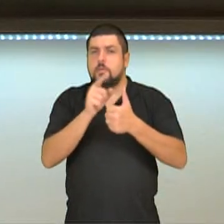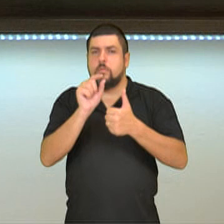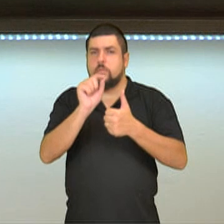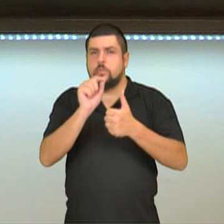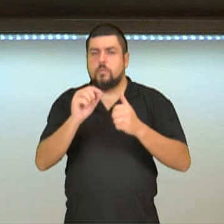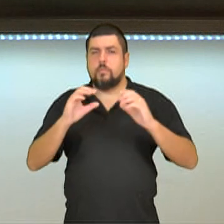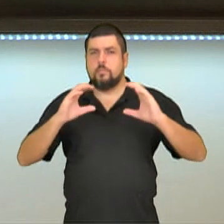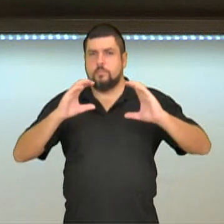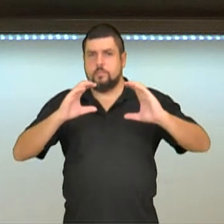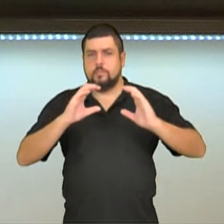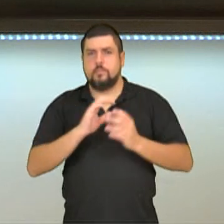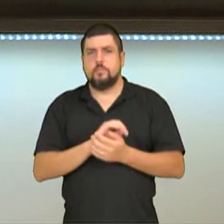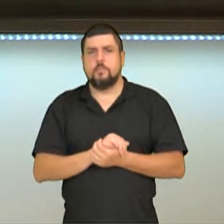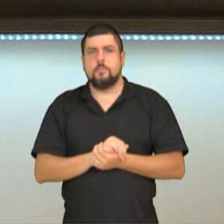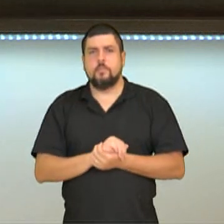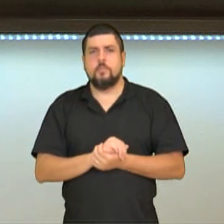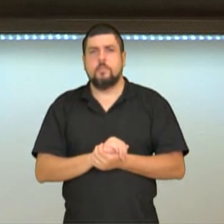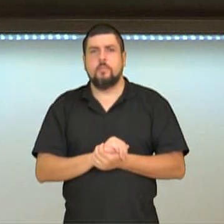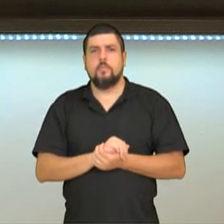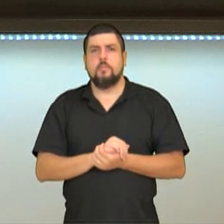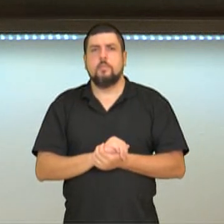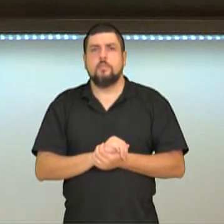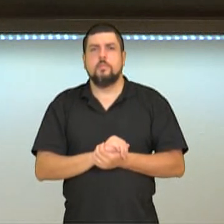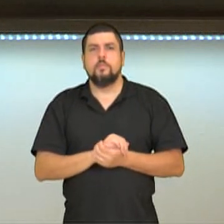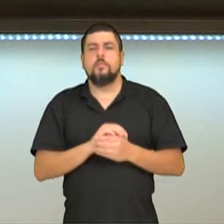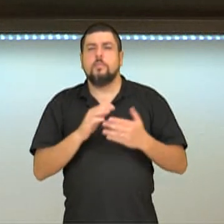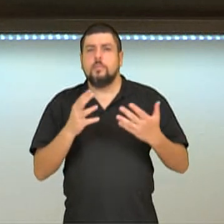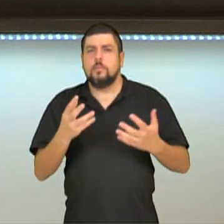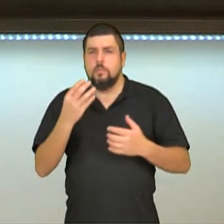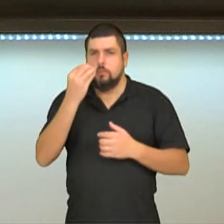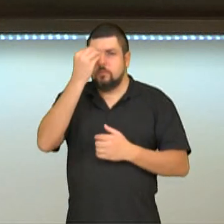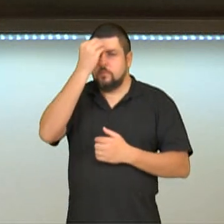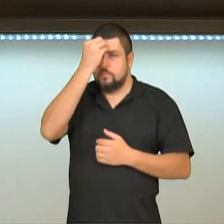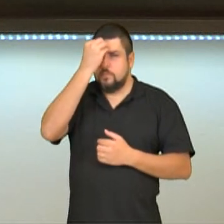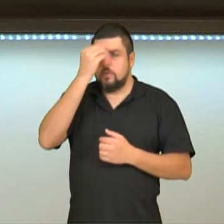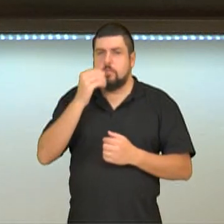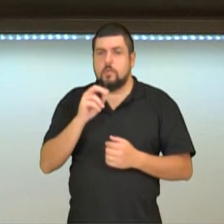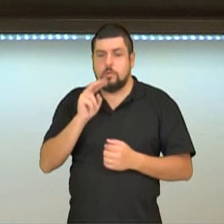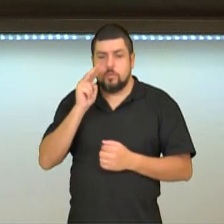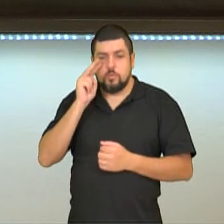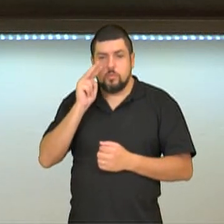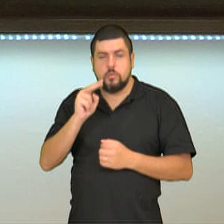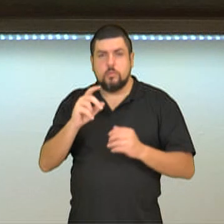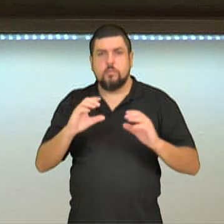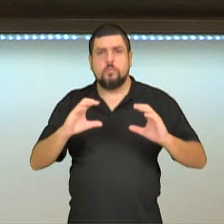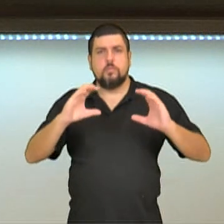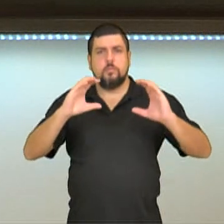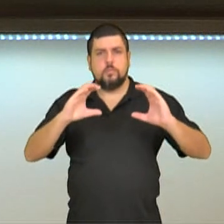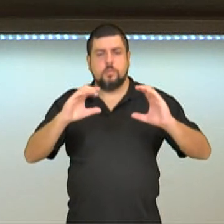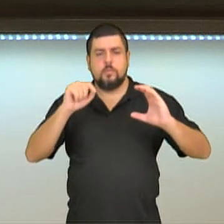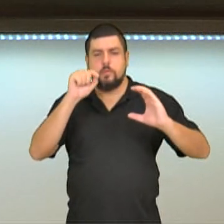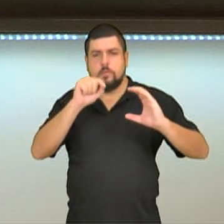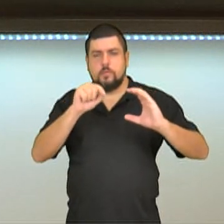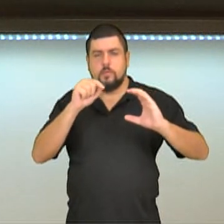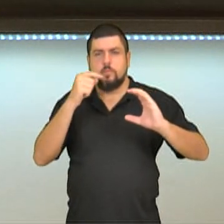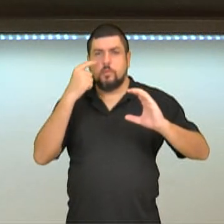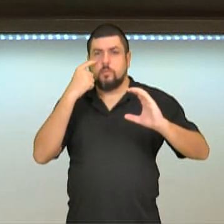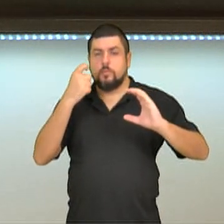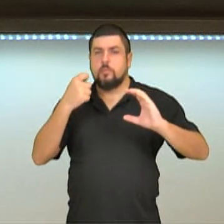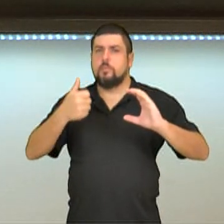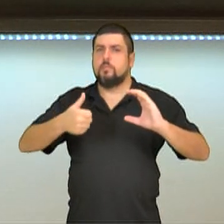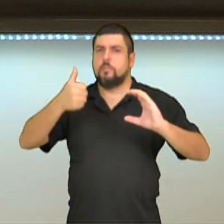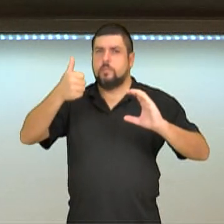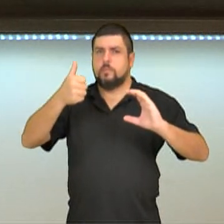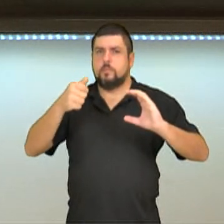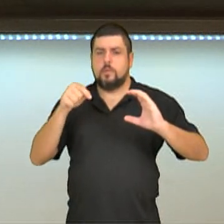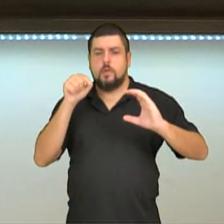bem. Vamos retomar. A prof vai insistir nisso com vocês. Olhei ali, tem parênteses, aquilo ali é o que eu vou olhar primeiro. O que tem